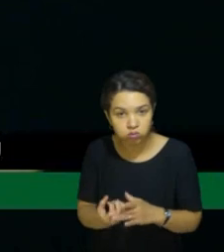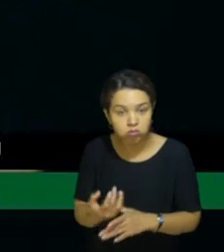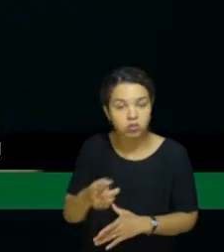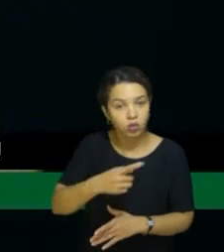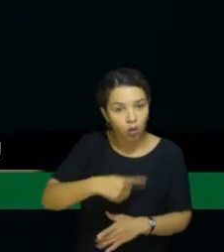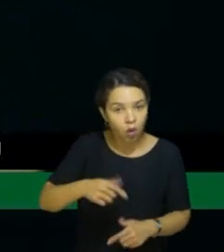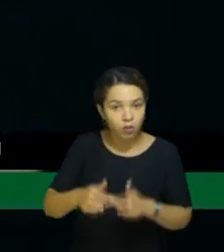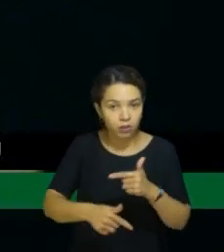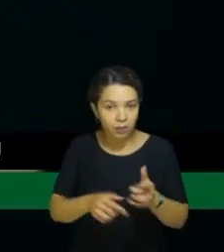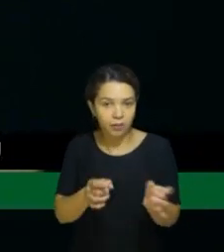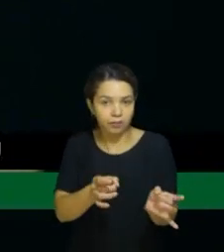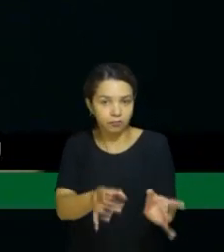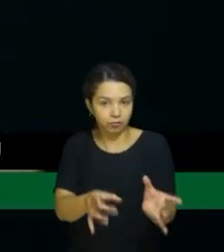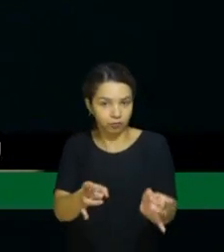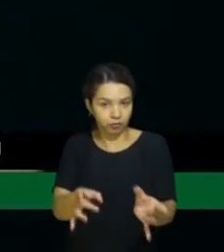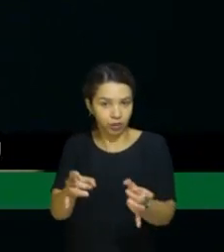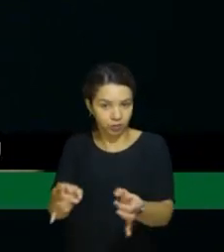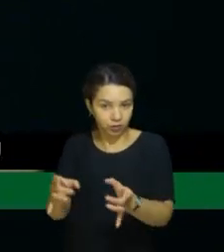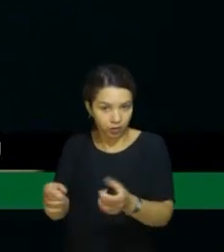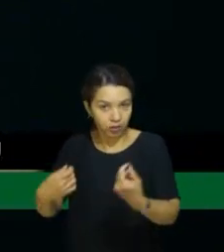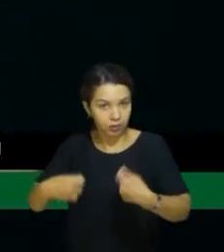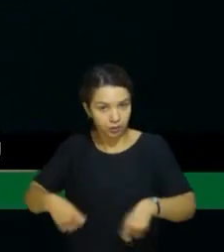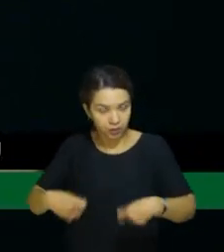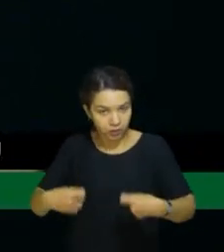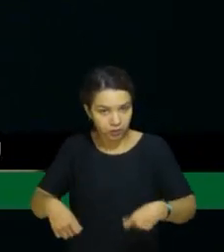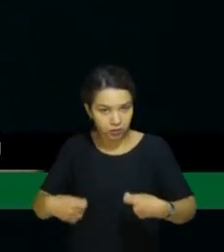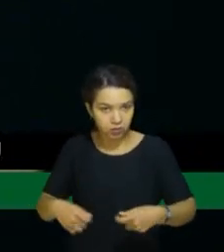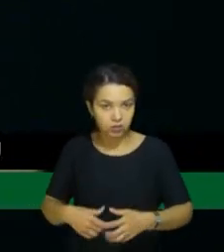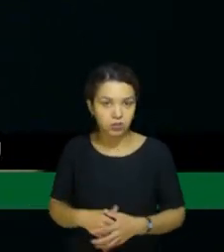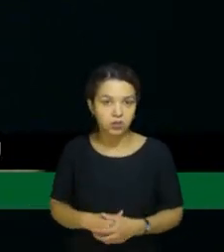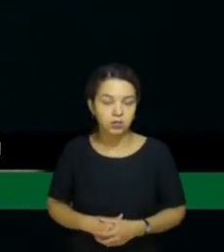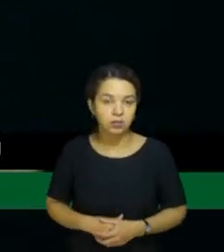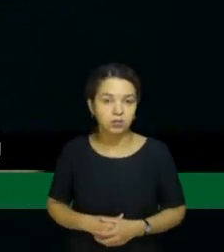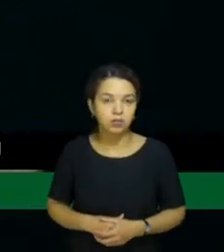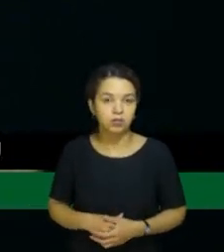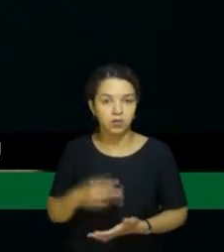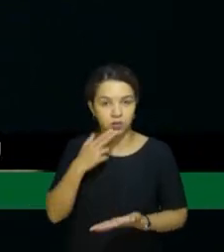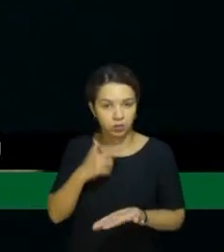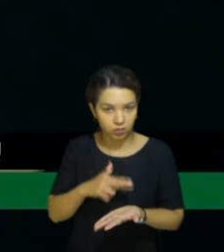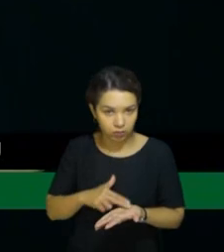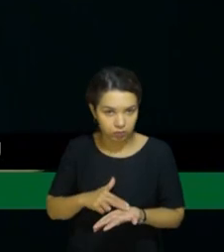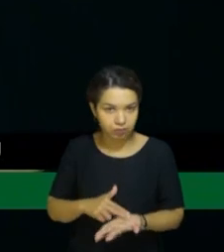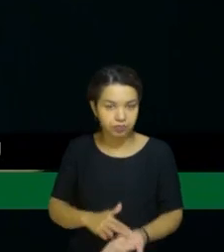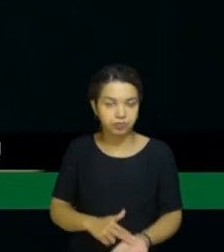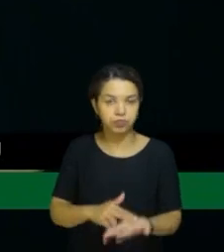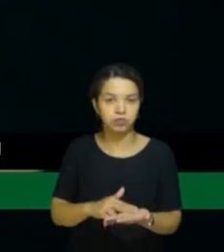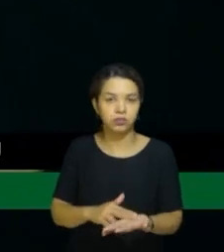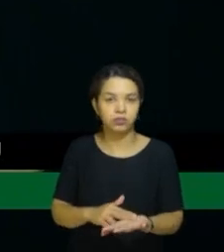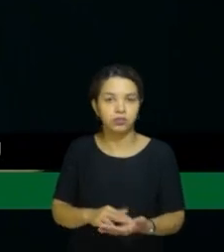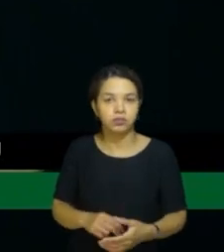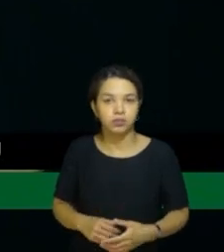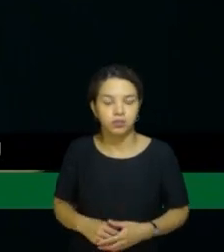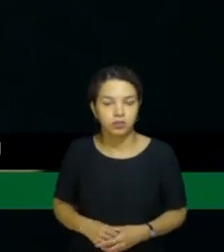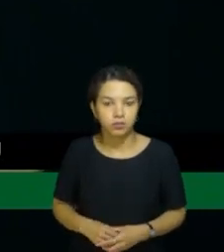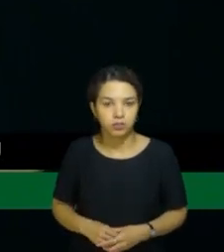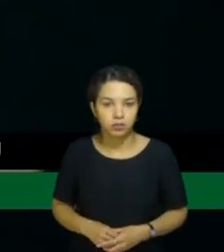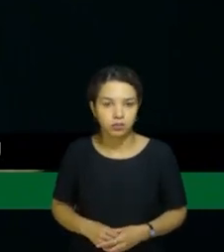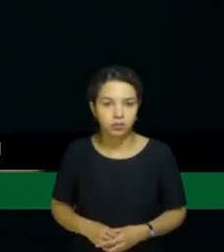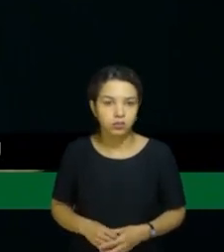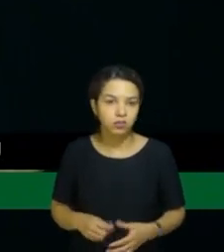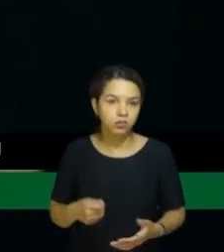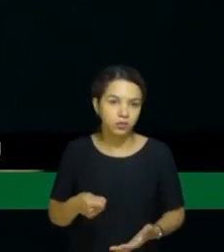temos que vender o nosso produto emitir a nota fiscal e